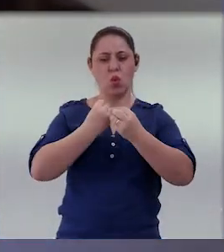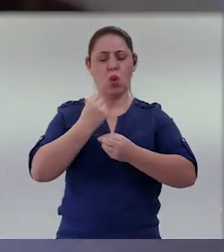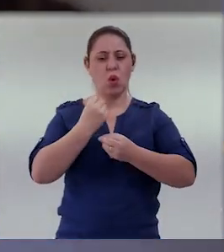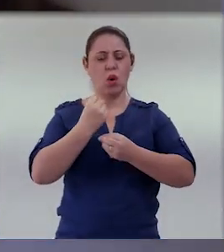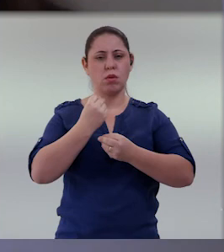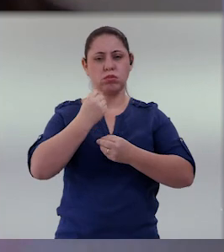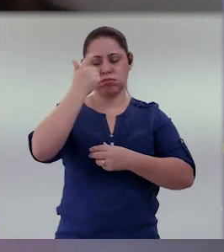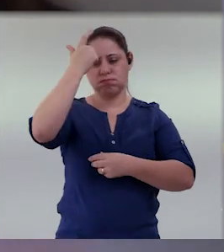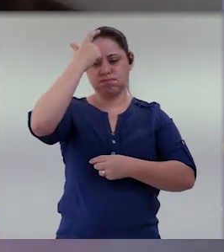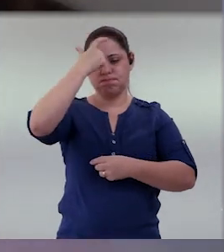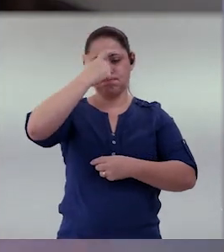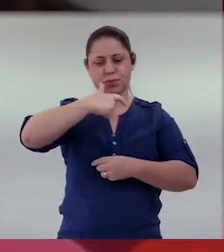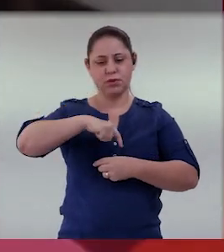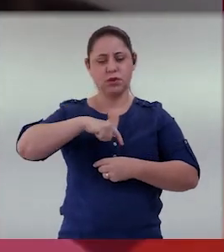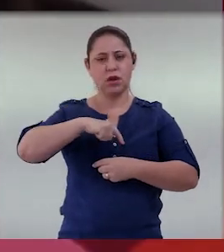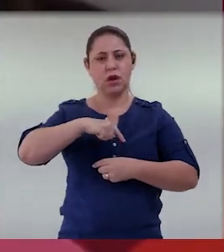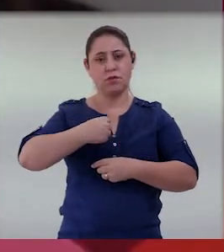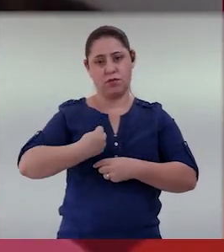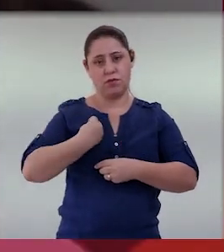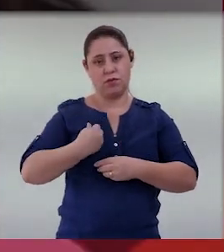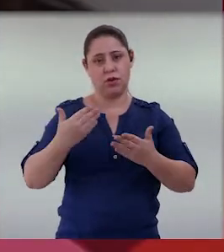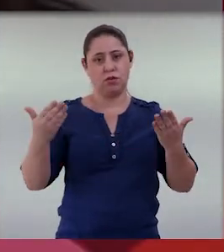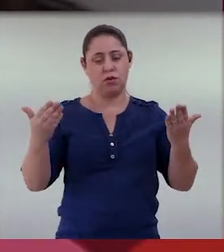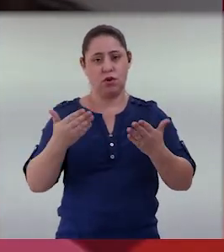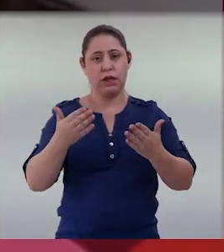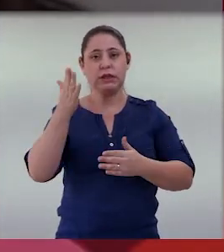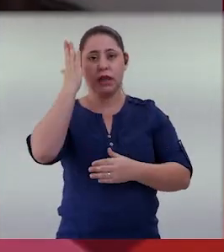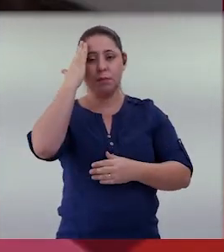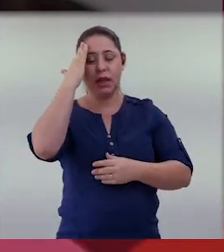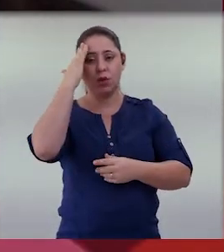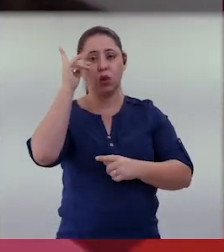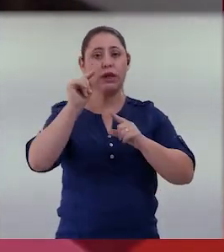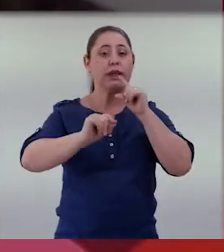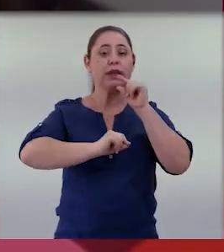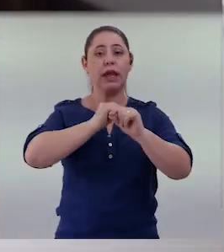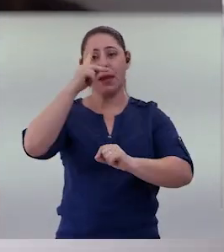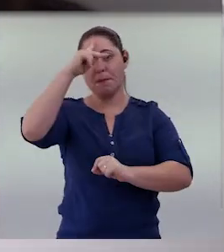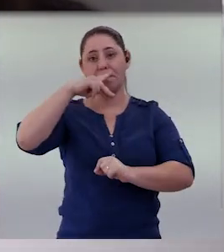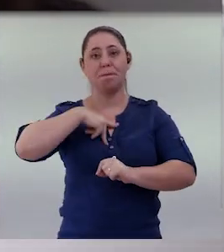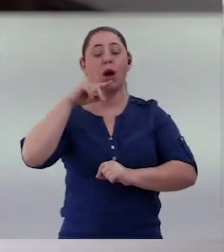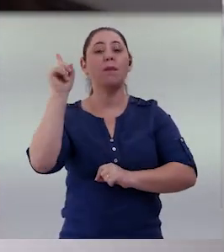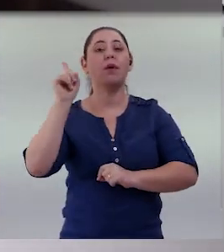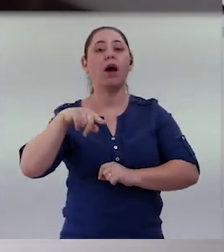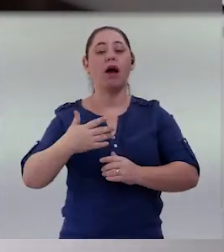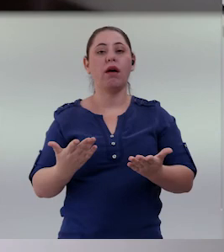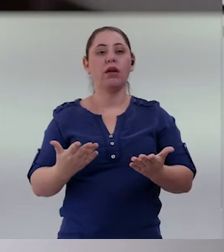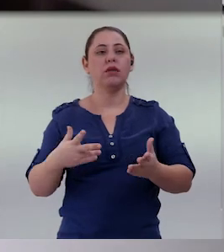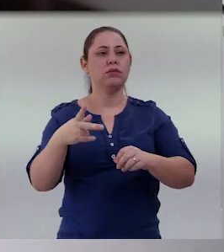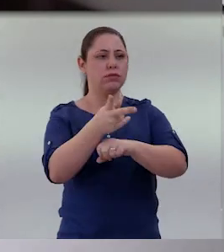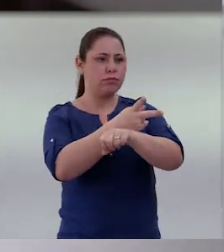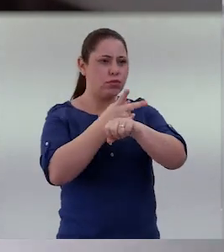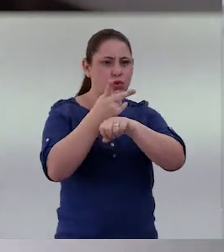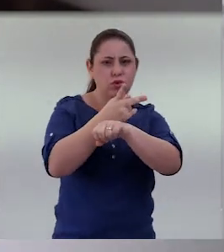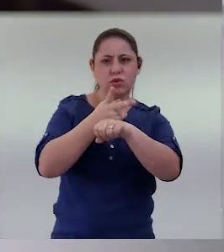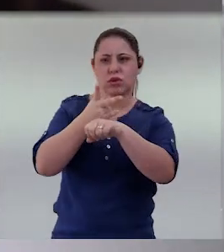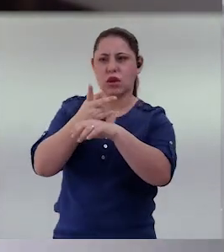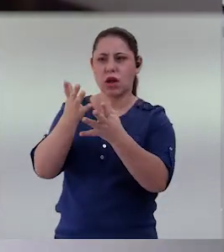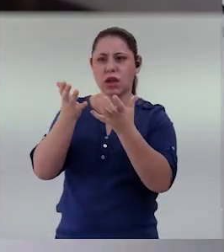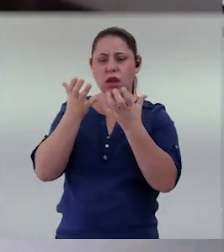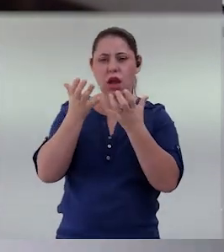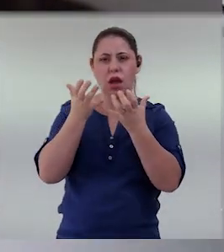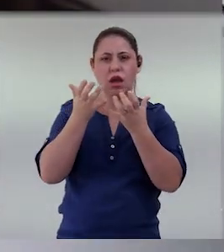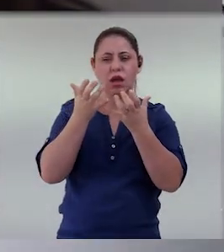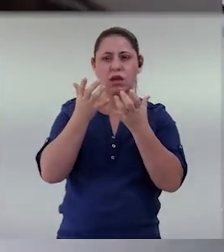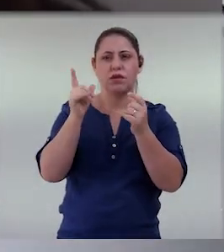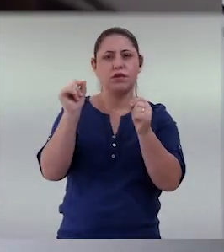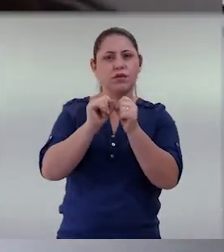gente saber como lidar com as coisas que a gente está passando hoje, sabendo quem nós somos realmente, aquilo que a gente